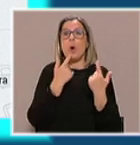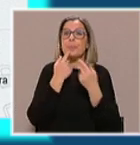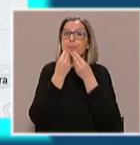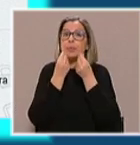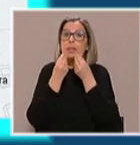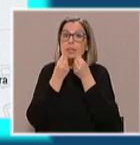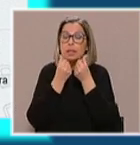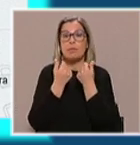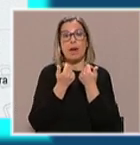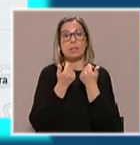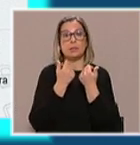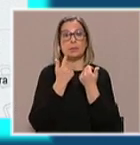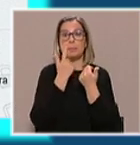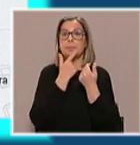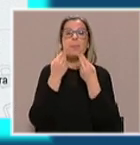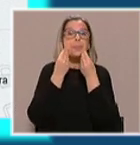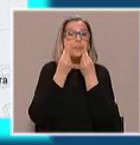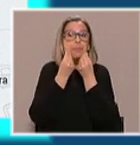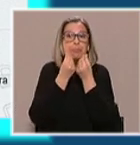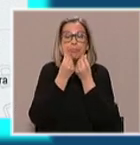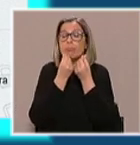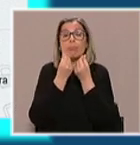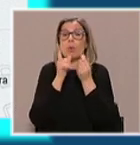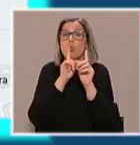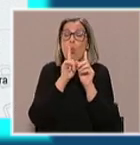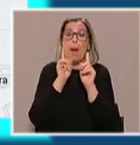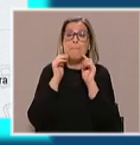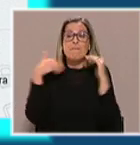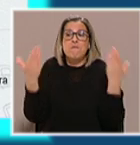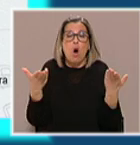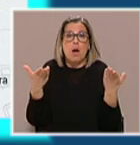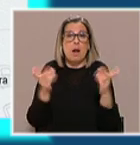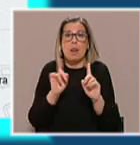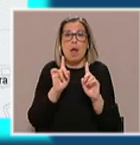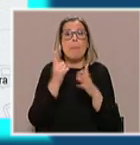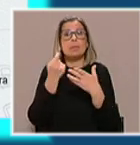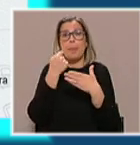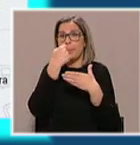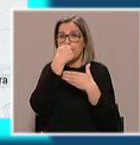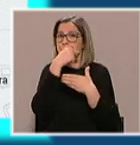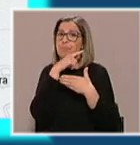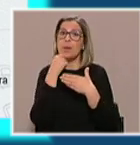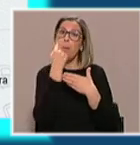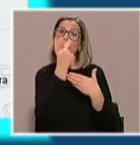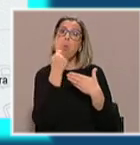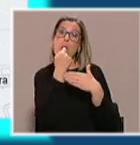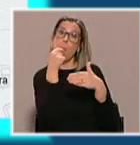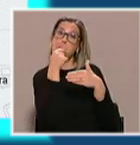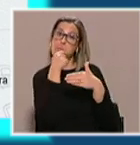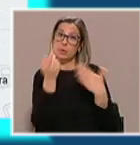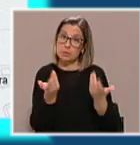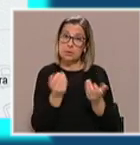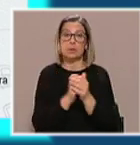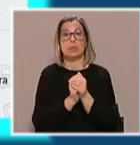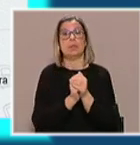das glândulas salivares, elas não lançam a saliva para fora do nosso corpo, mas sim para uma cavidade digestiva, para a boca, como